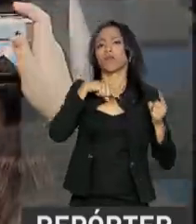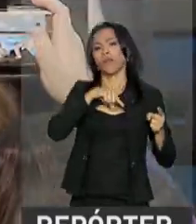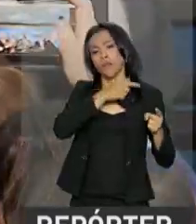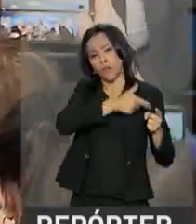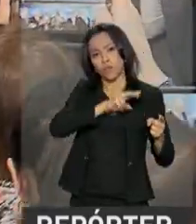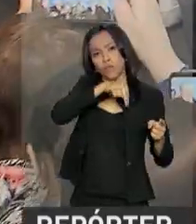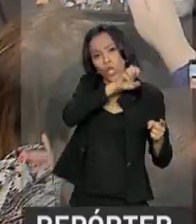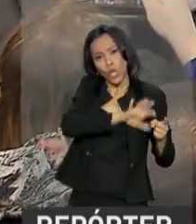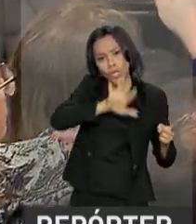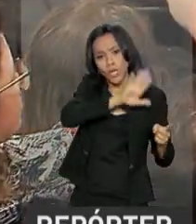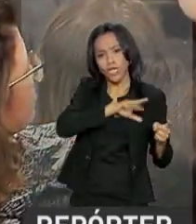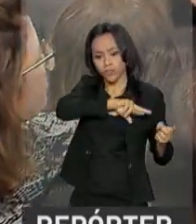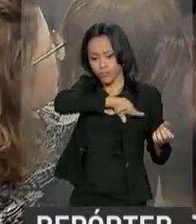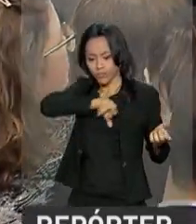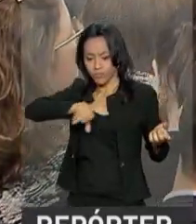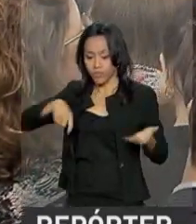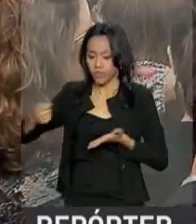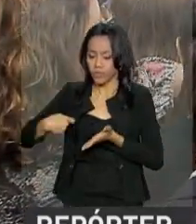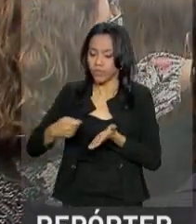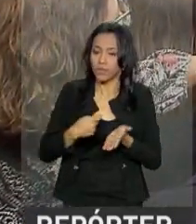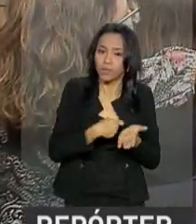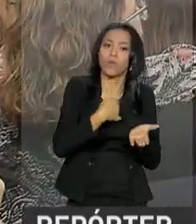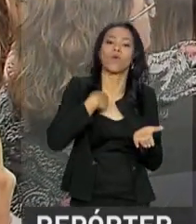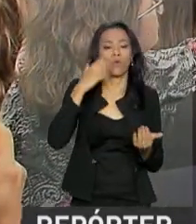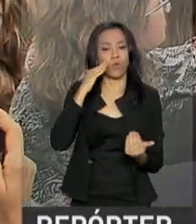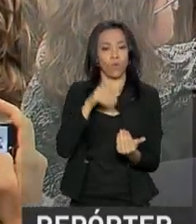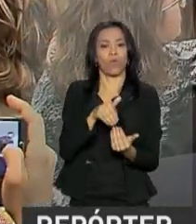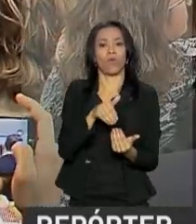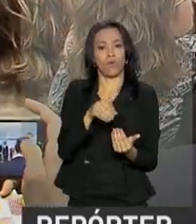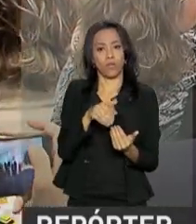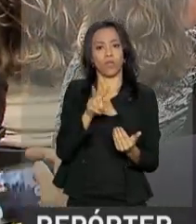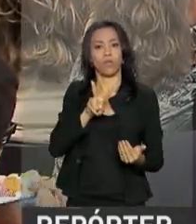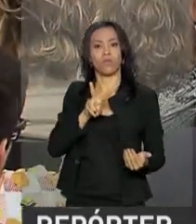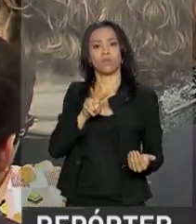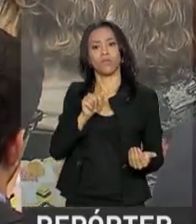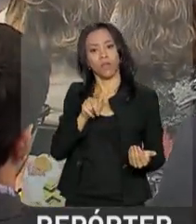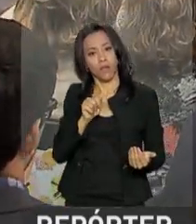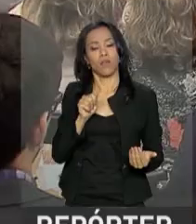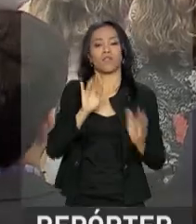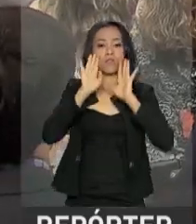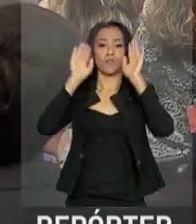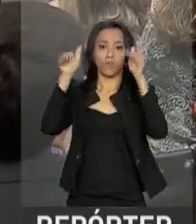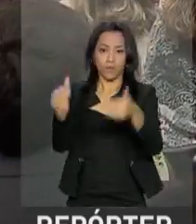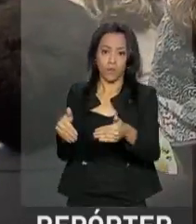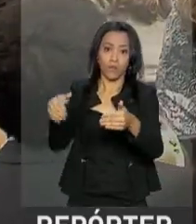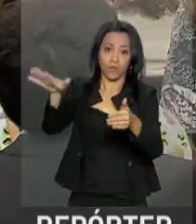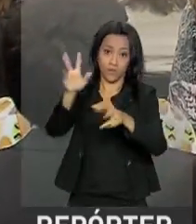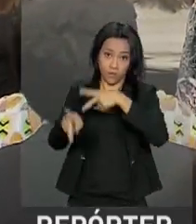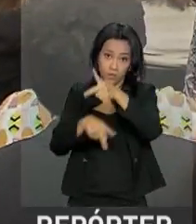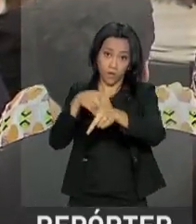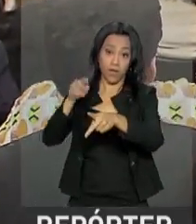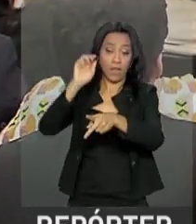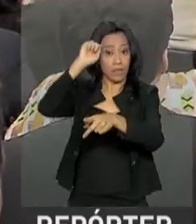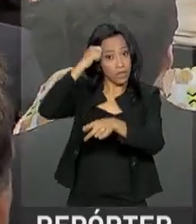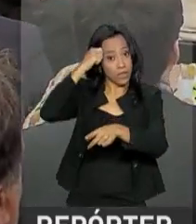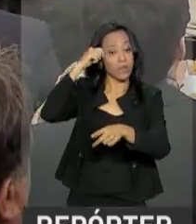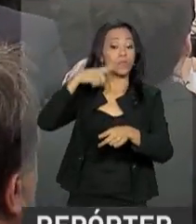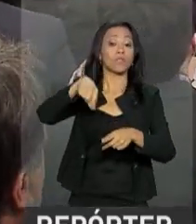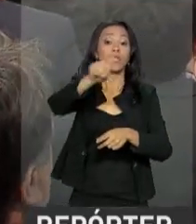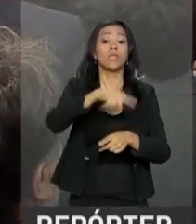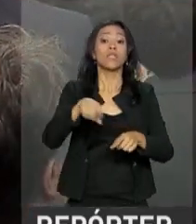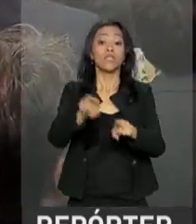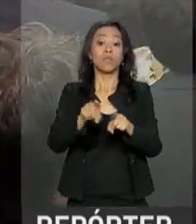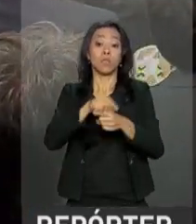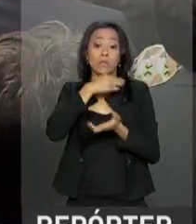de compromisso, aderindo à política de reserva de vagas para negros. Para o secretário nacional de Políticas de Promoção da